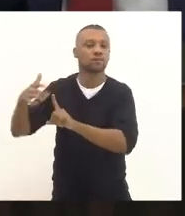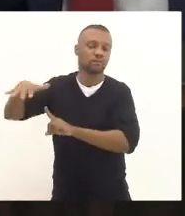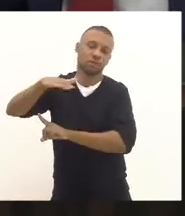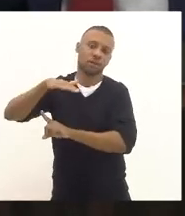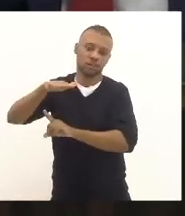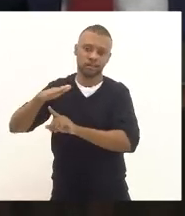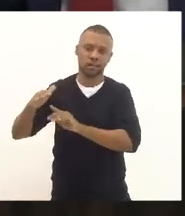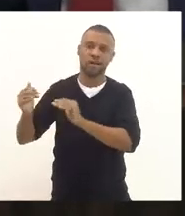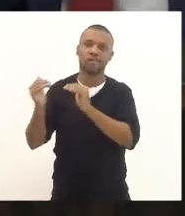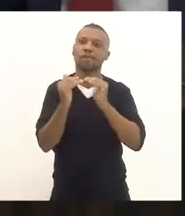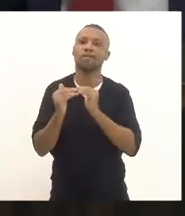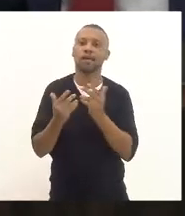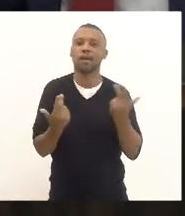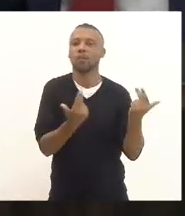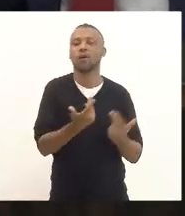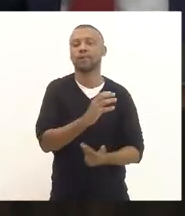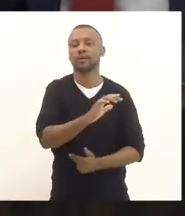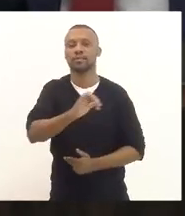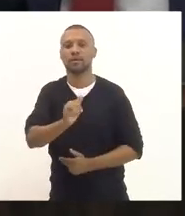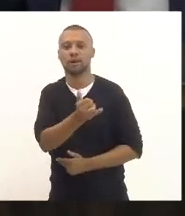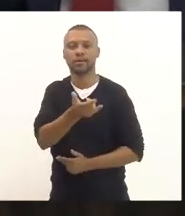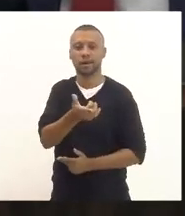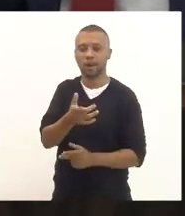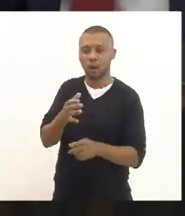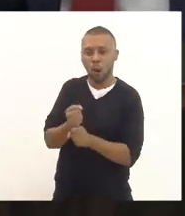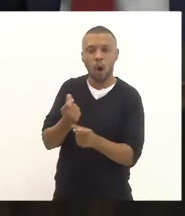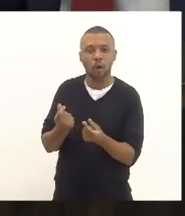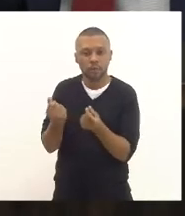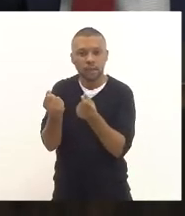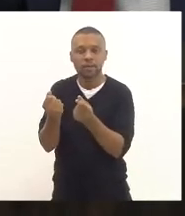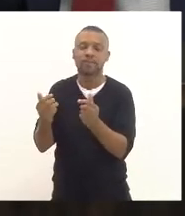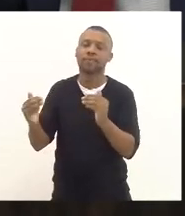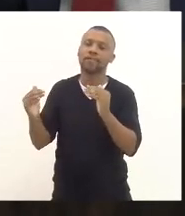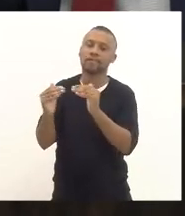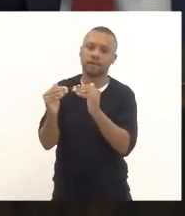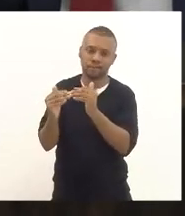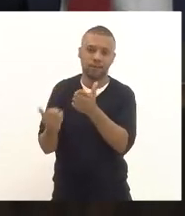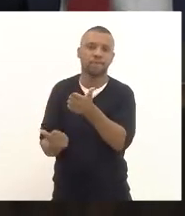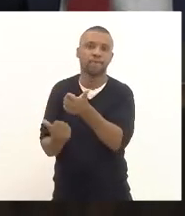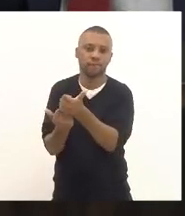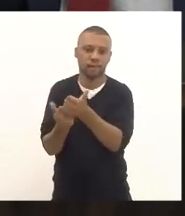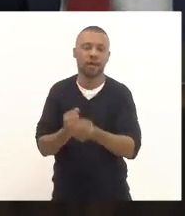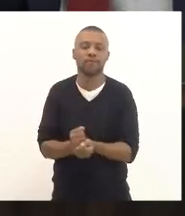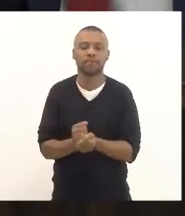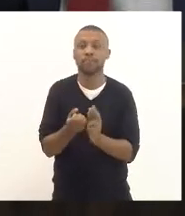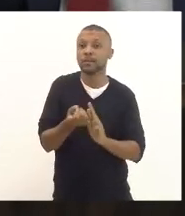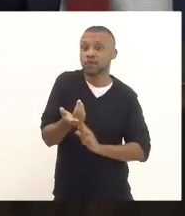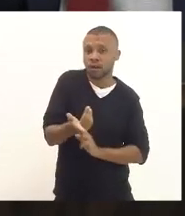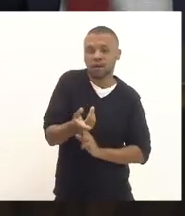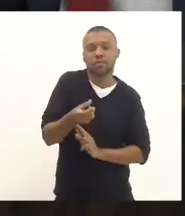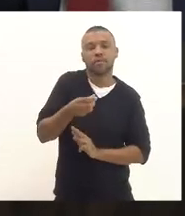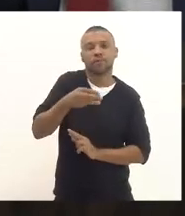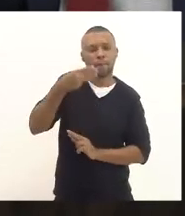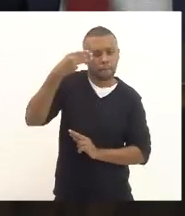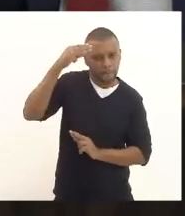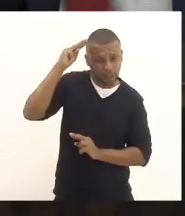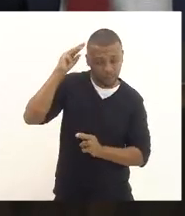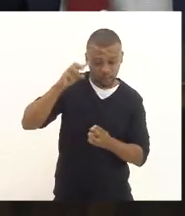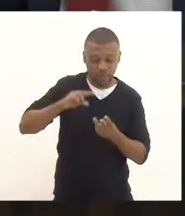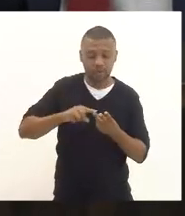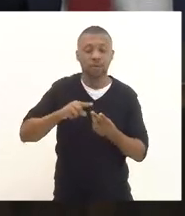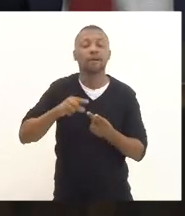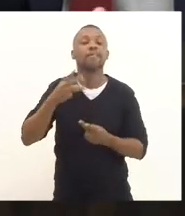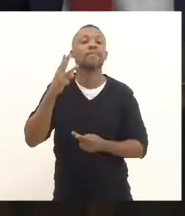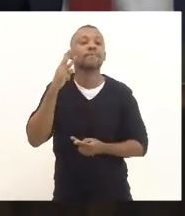tributação favorável de orçamento favorável Deputado dos relatores Márcio Pacheco waldeck Carneiro